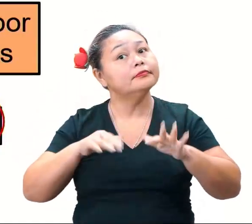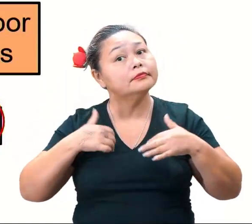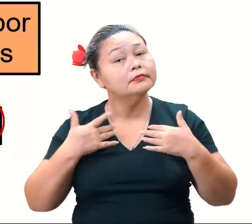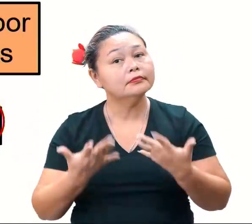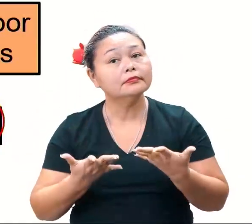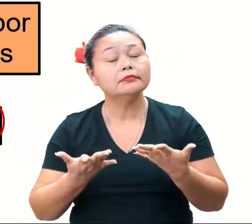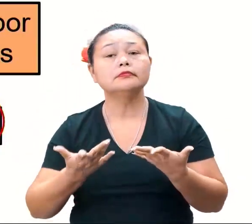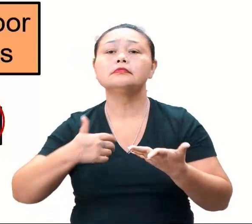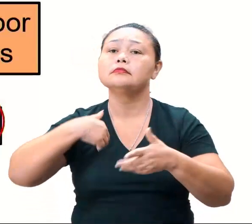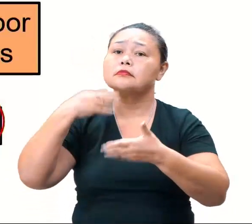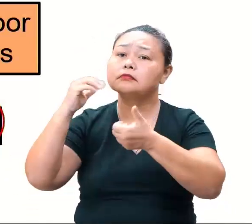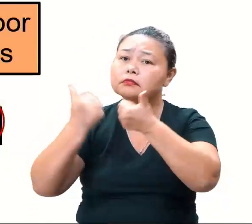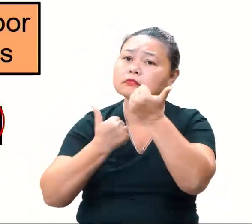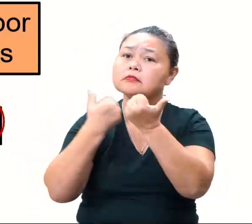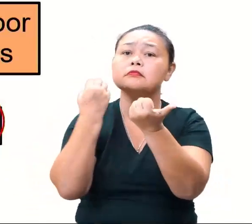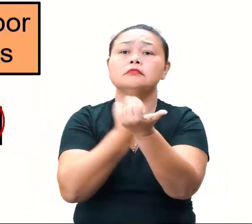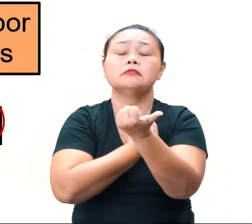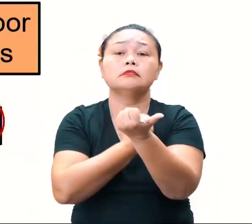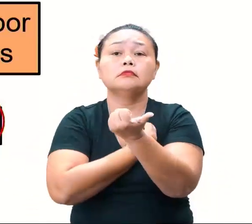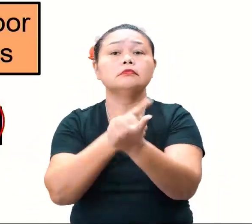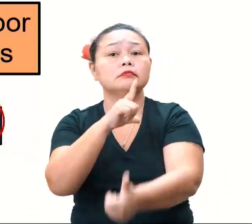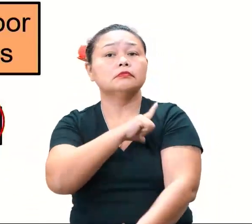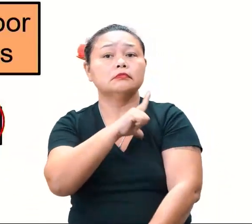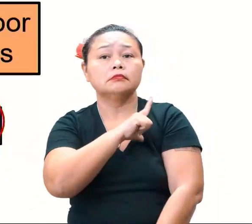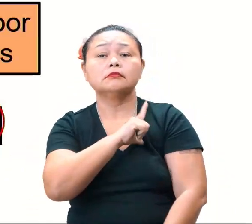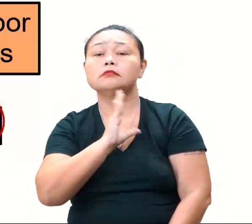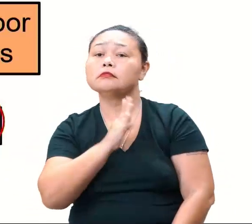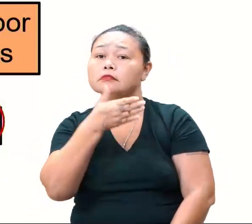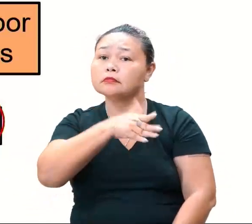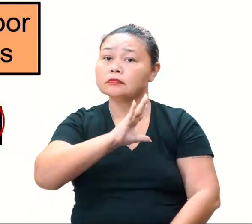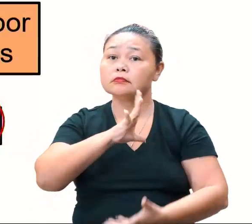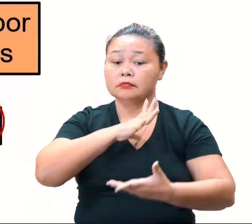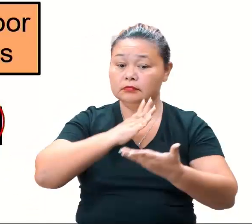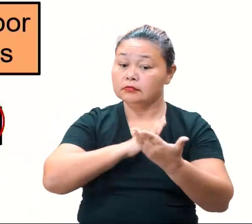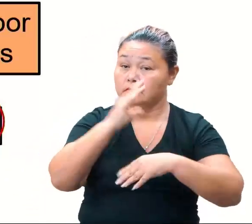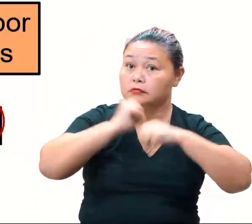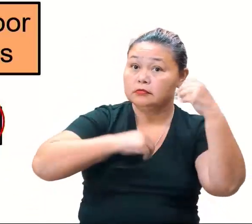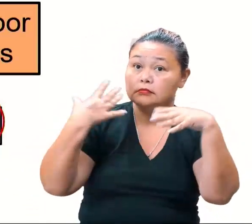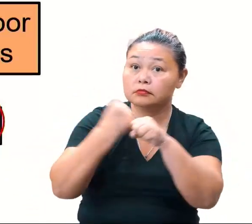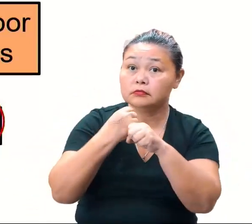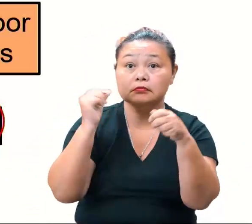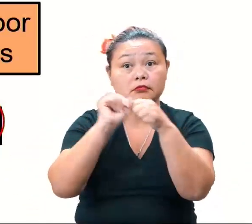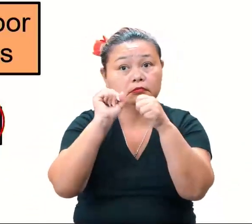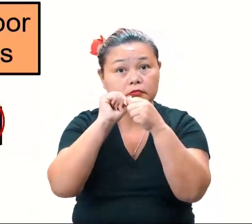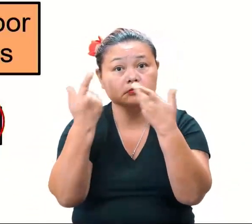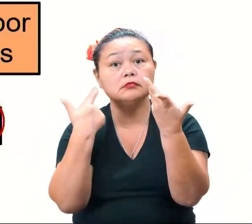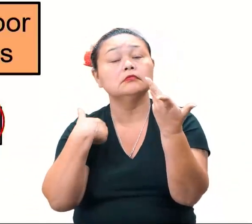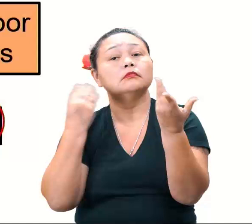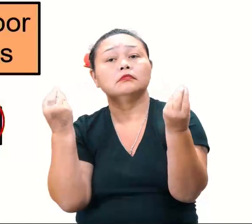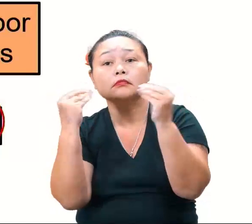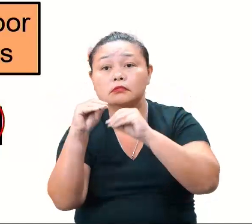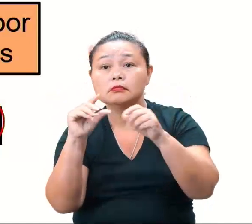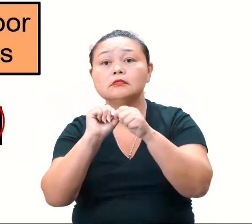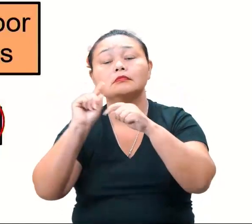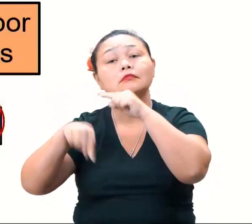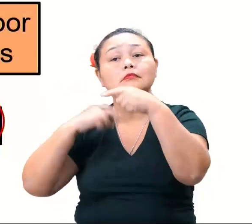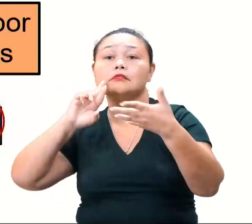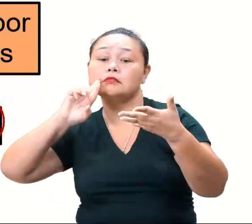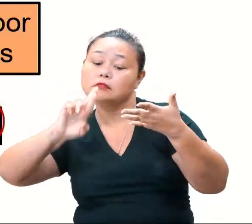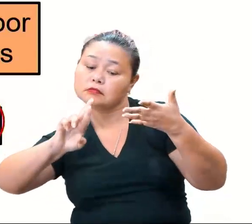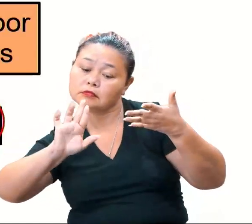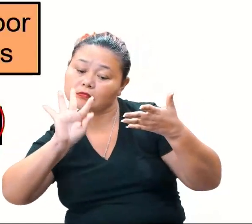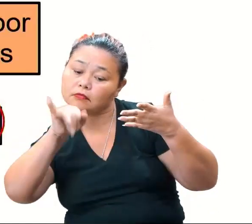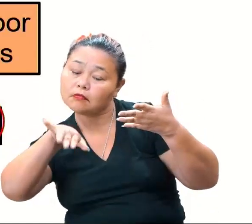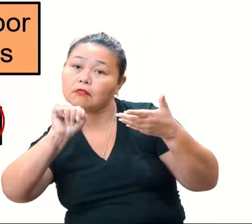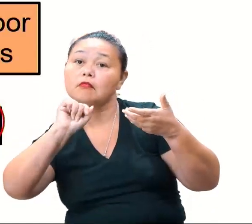para substituir valores, né, existem os valores que vão entrar na máquina de calcular, realizar uma operação dentro da máquina e sair um resultado final.